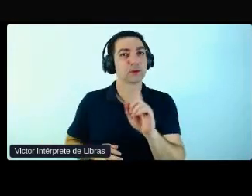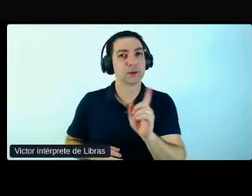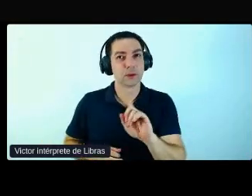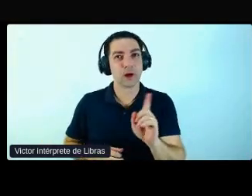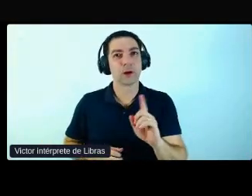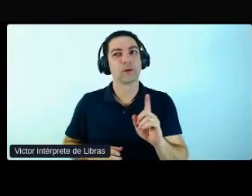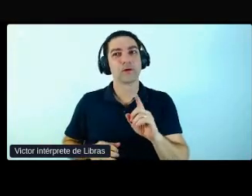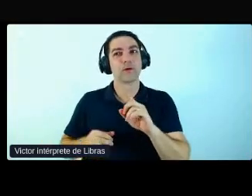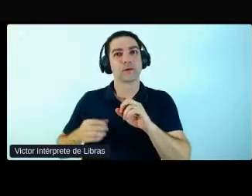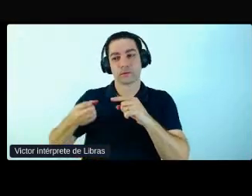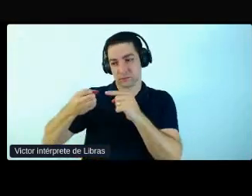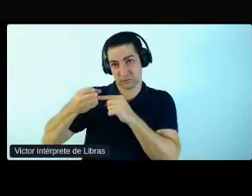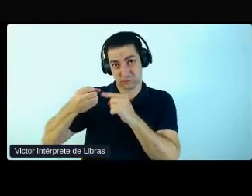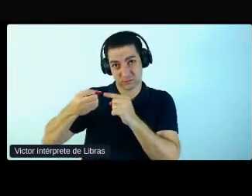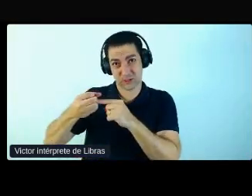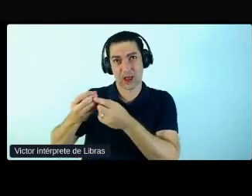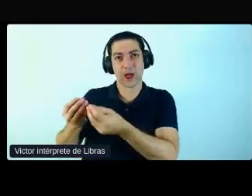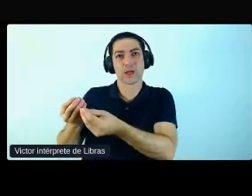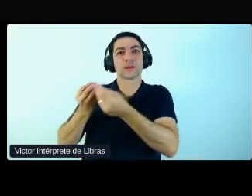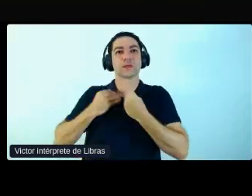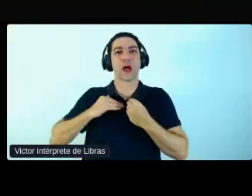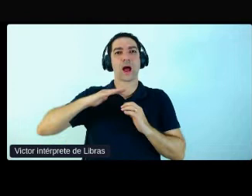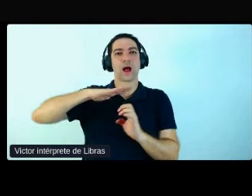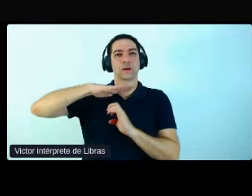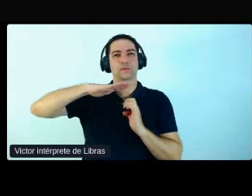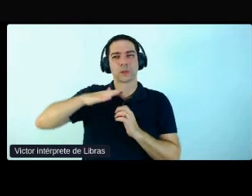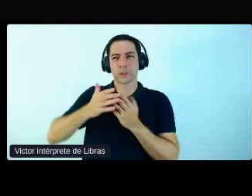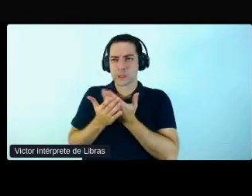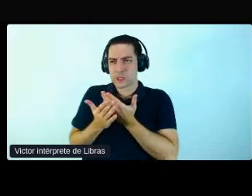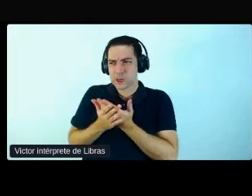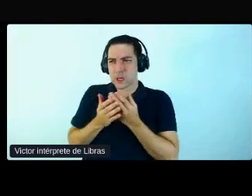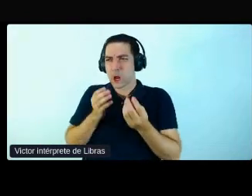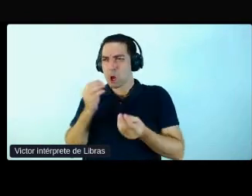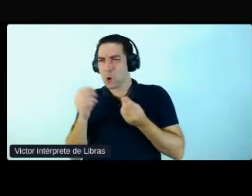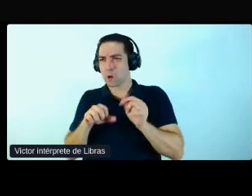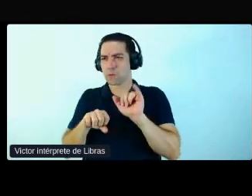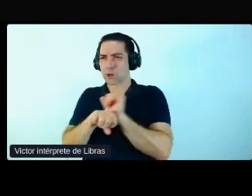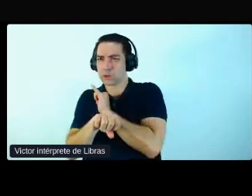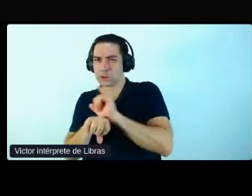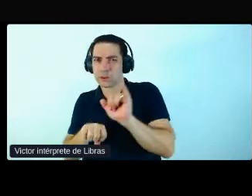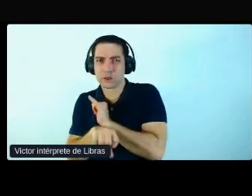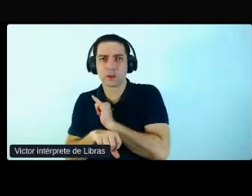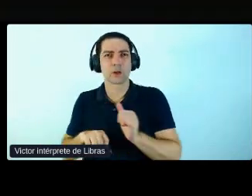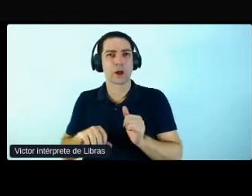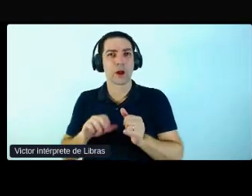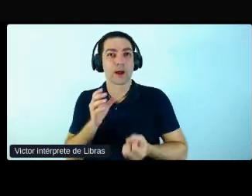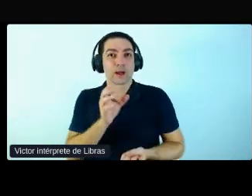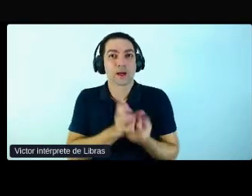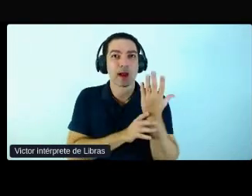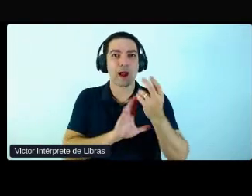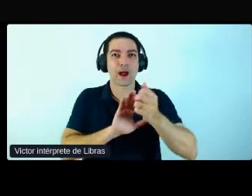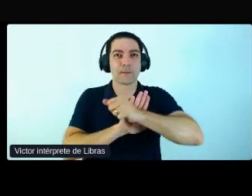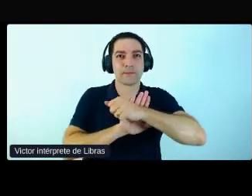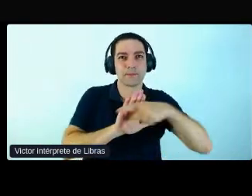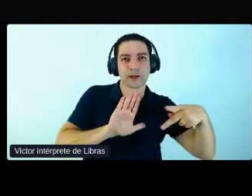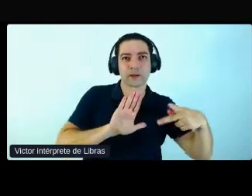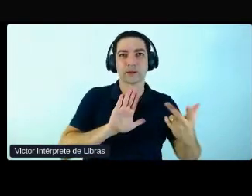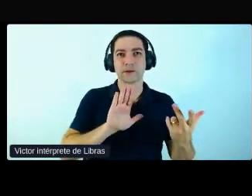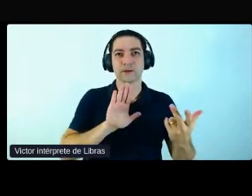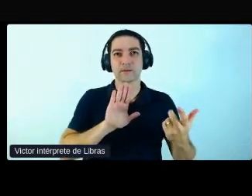a gente gera aplicativos, sistemas, a gente reflete e